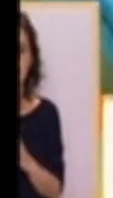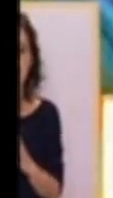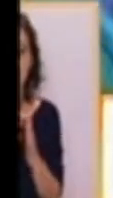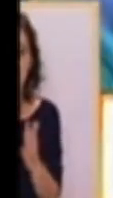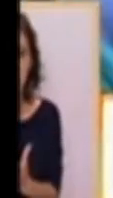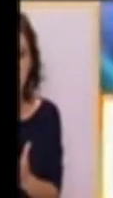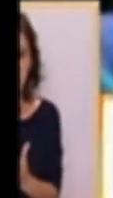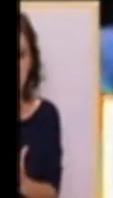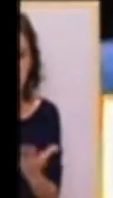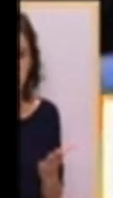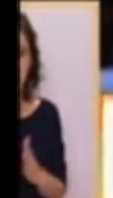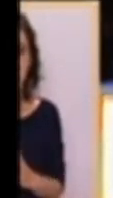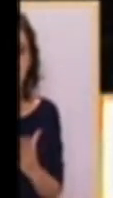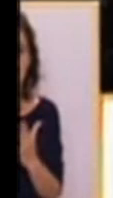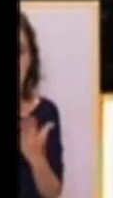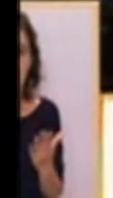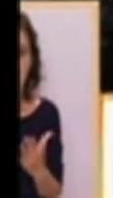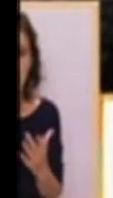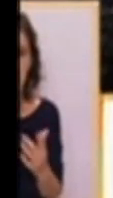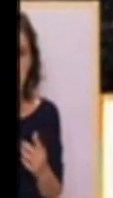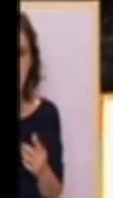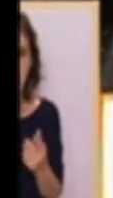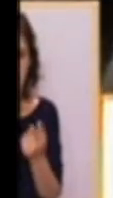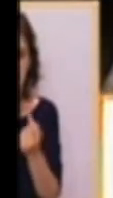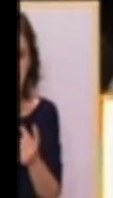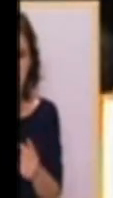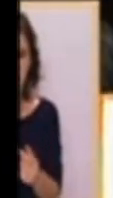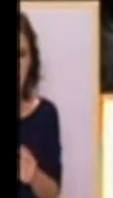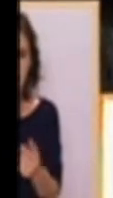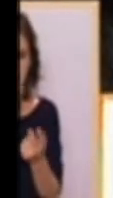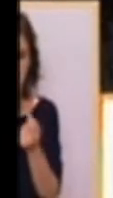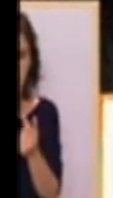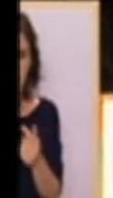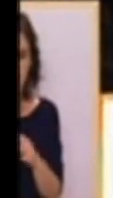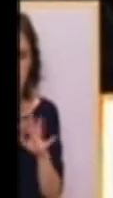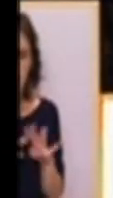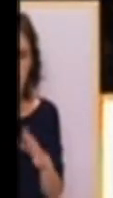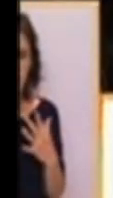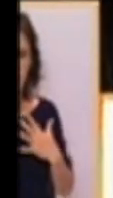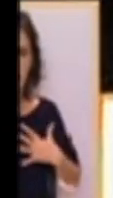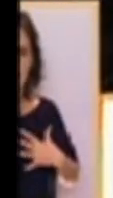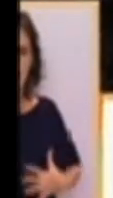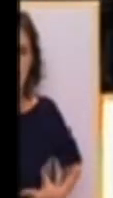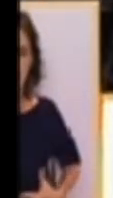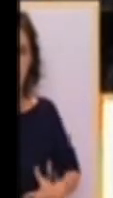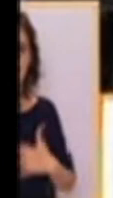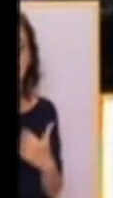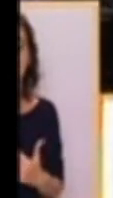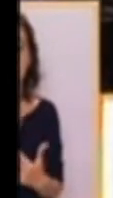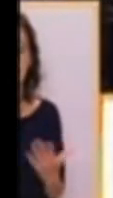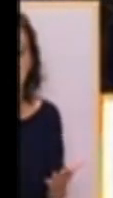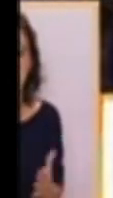tens medo, sabes? Pois é. Como é que... Mas é que eu fiquei parecida. Foi a primeira coisa que eu disse. Foi, Filipe, como é que eu vou fazer isto fisicamente? E depois,